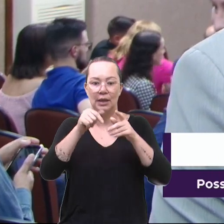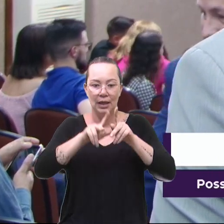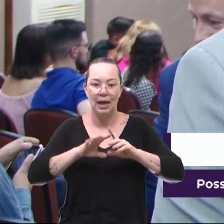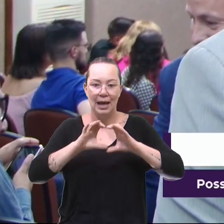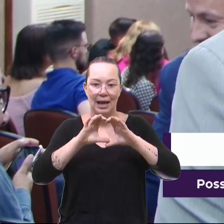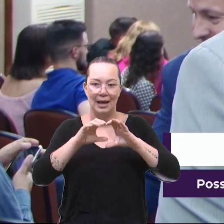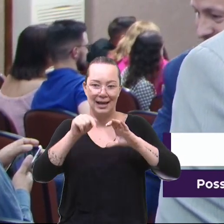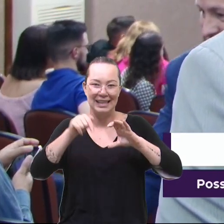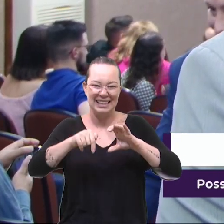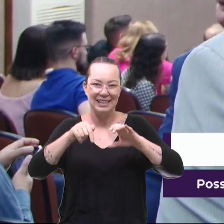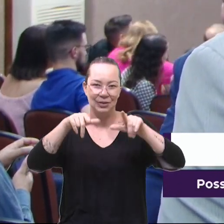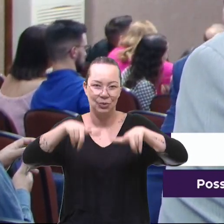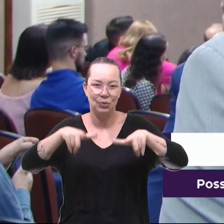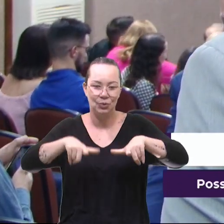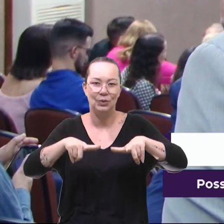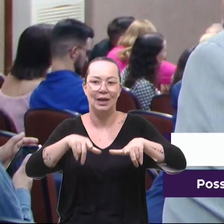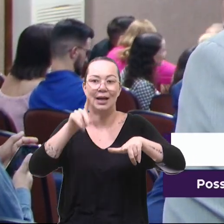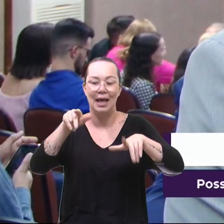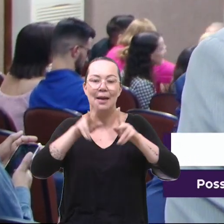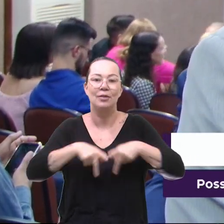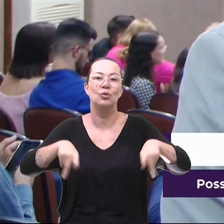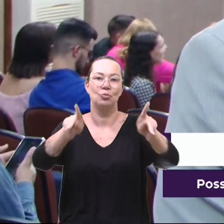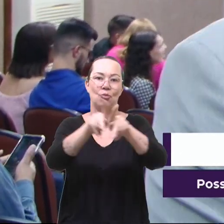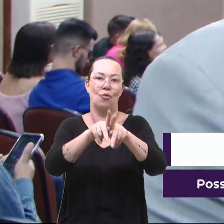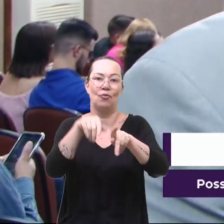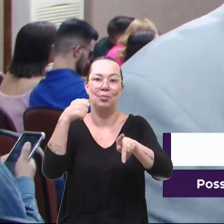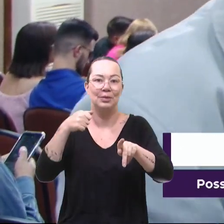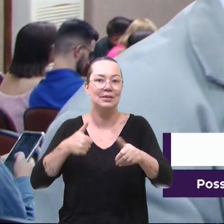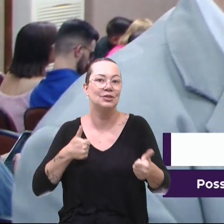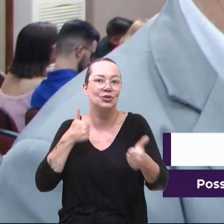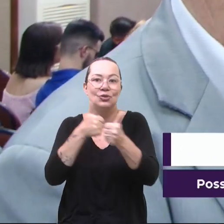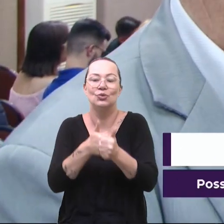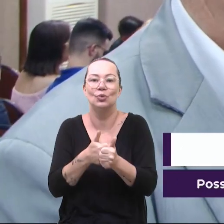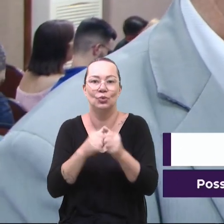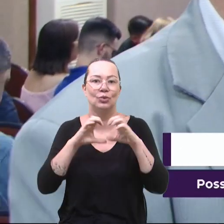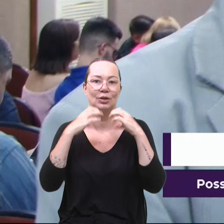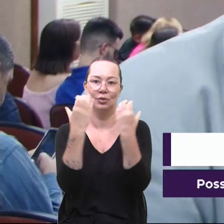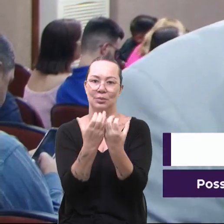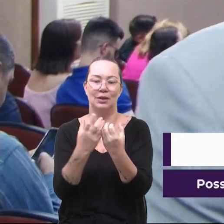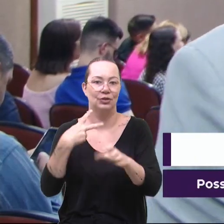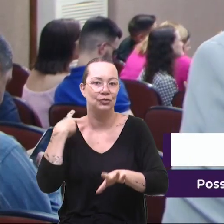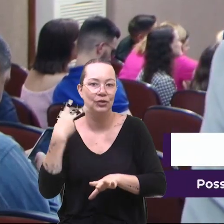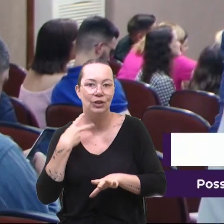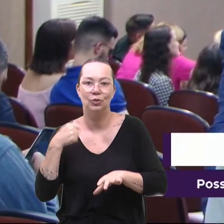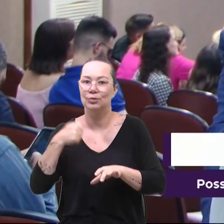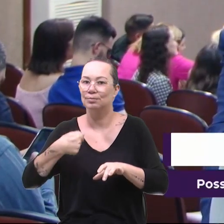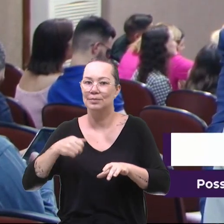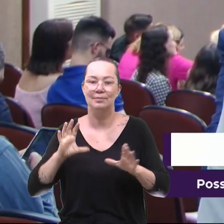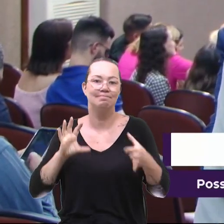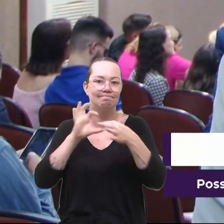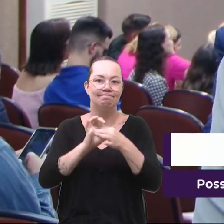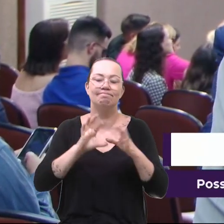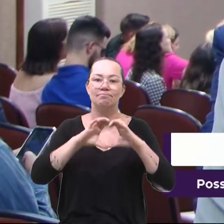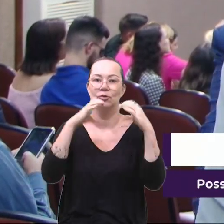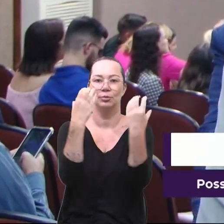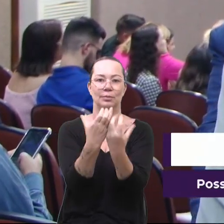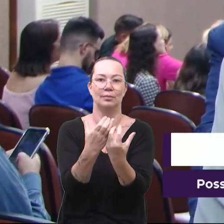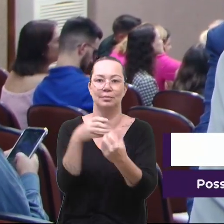precisa cada vez mais estar próximo da comunidade. Nós precisamos buscar